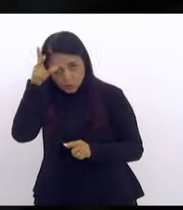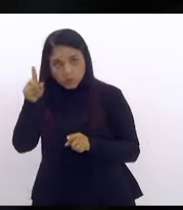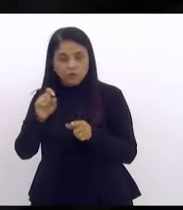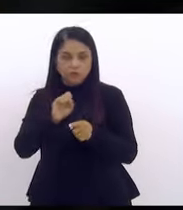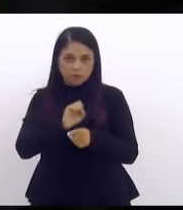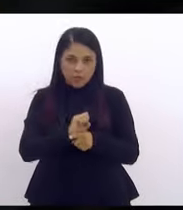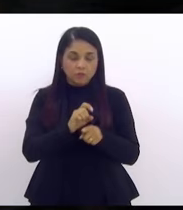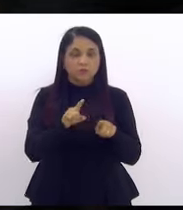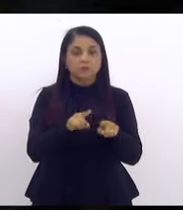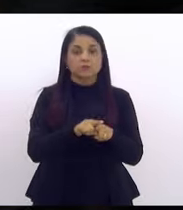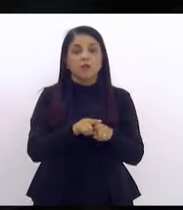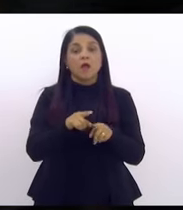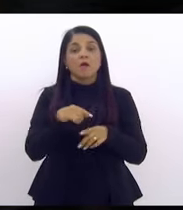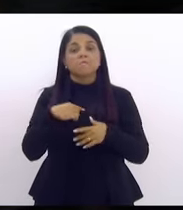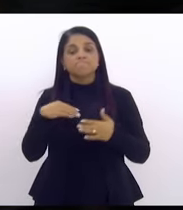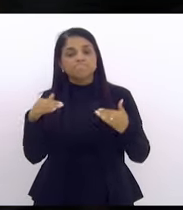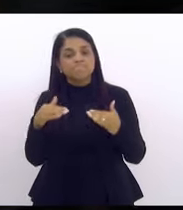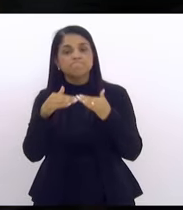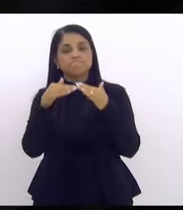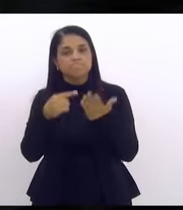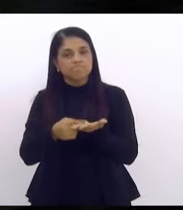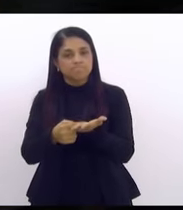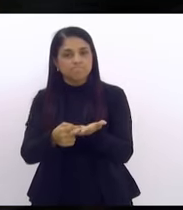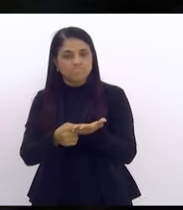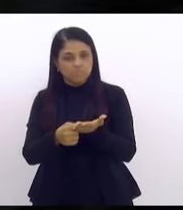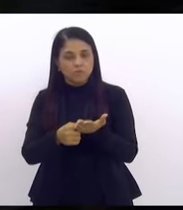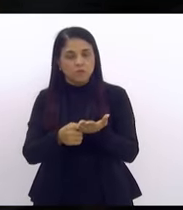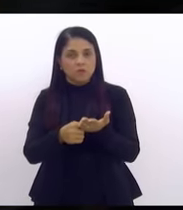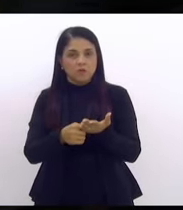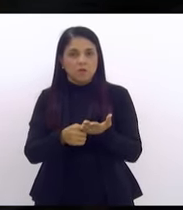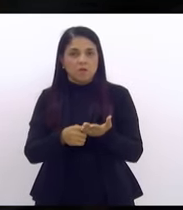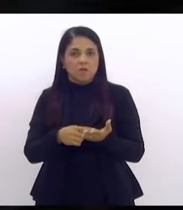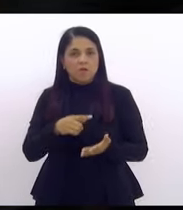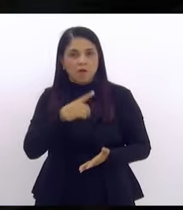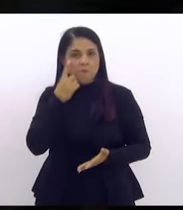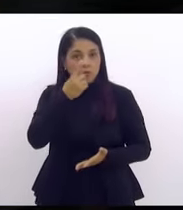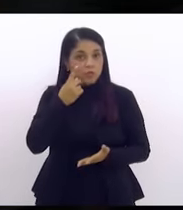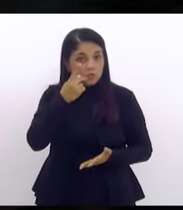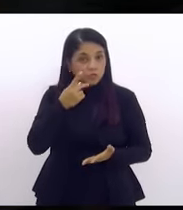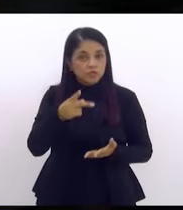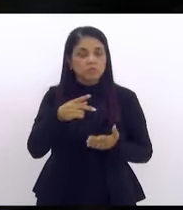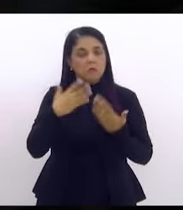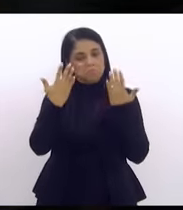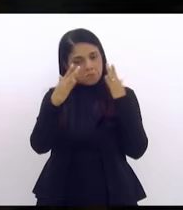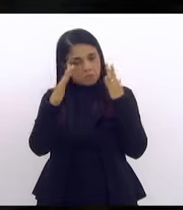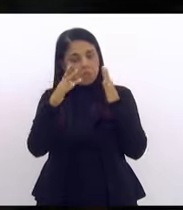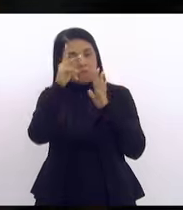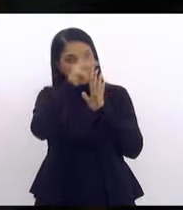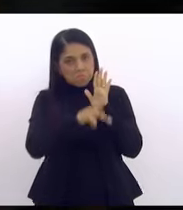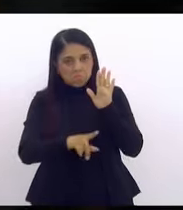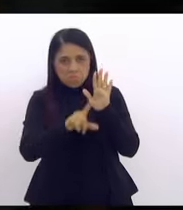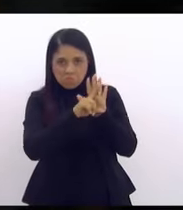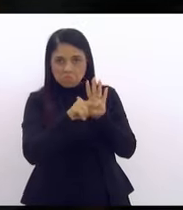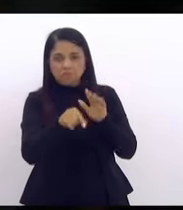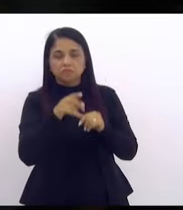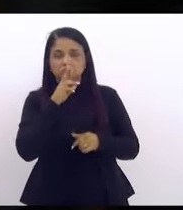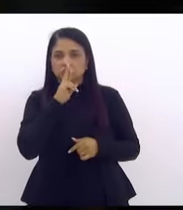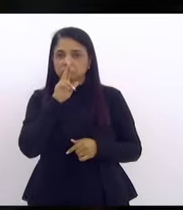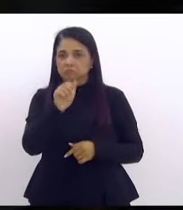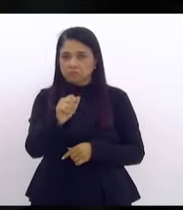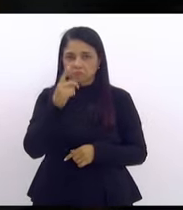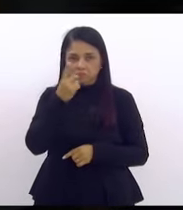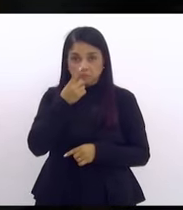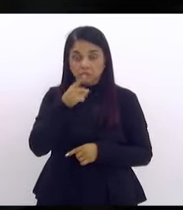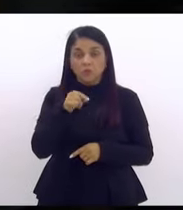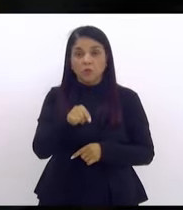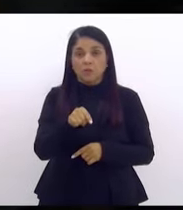A lógica da política tem que ser essa. Então, eu quero parabenizar o deputado Rodrigo Amorim pela iniciativa, uma vez que não se